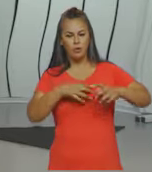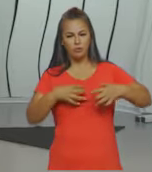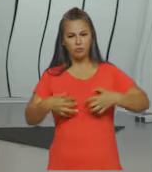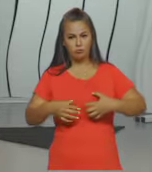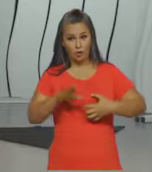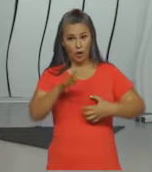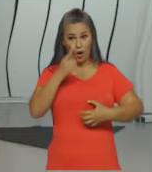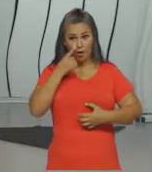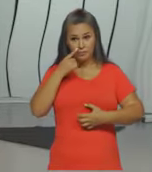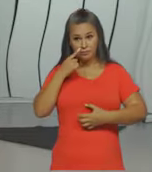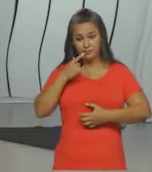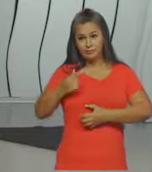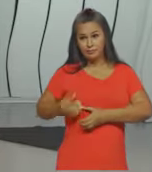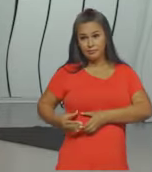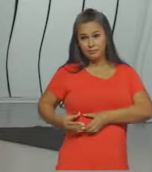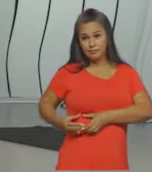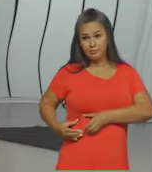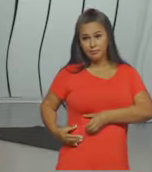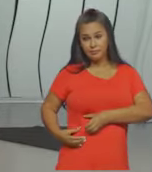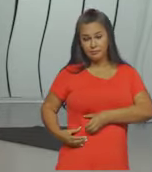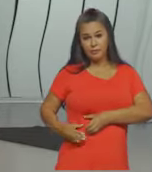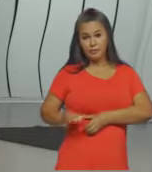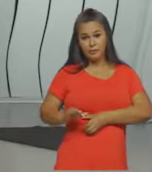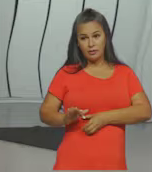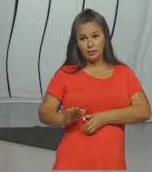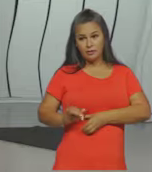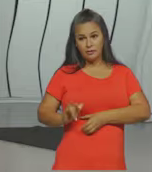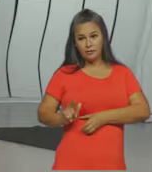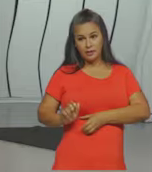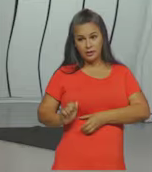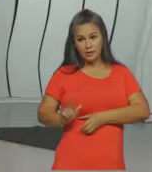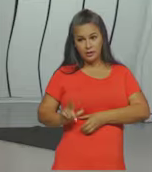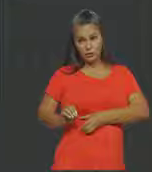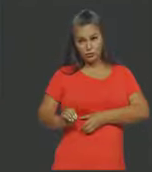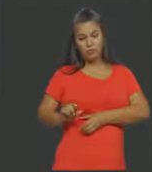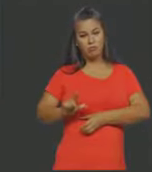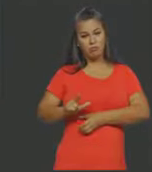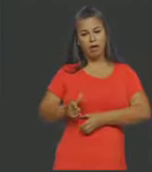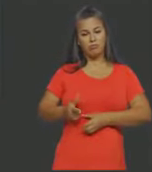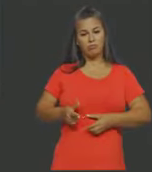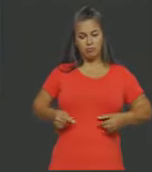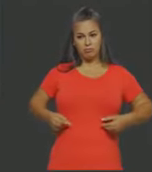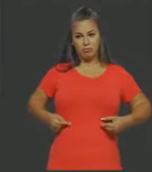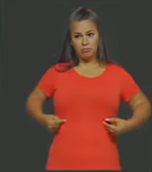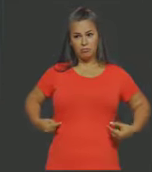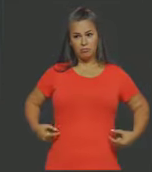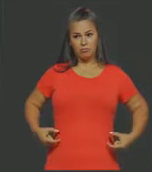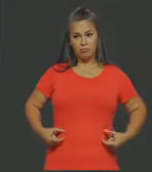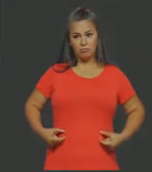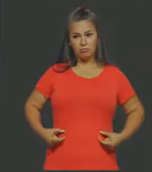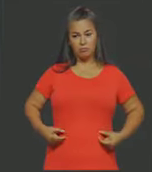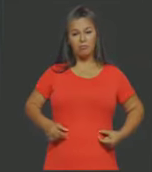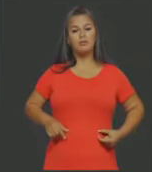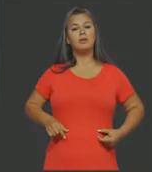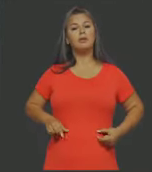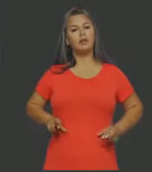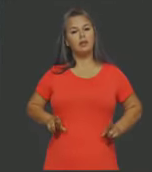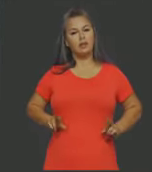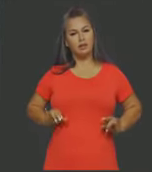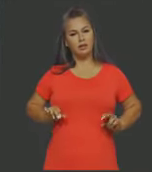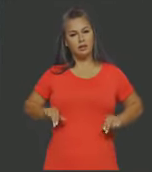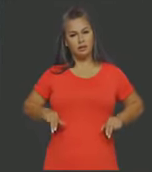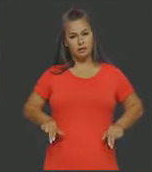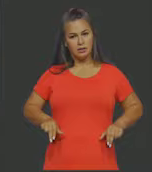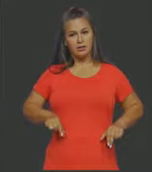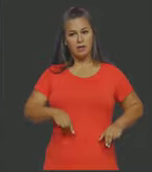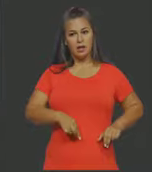fígado, os rins, logo embaixo nós temos a bexiga que fica na frente, né? No